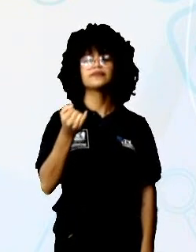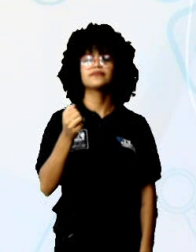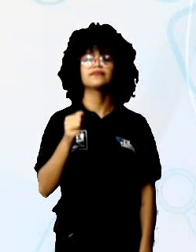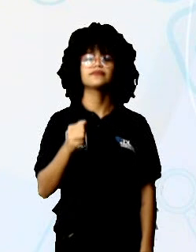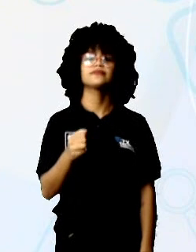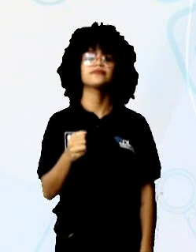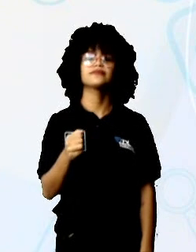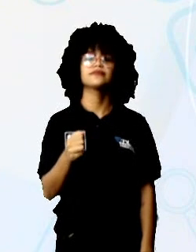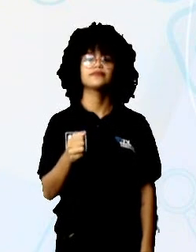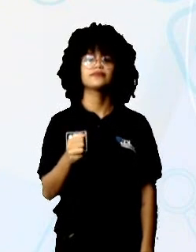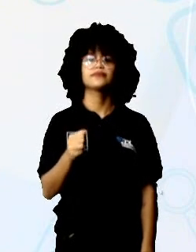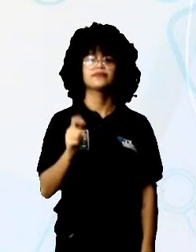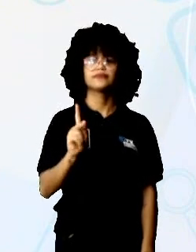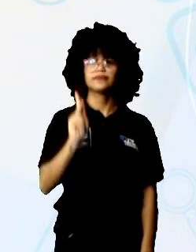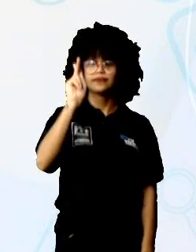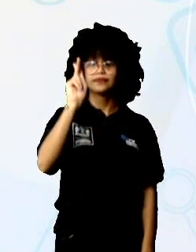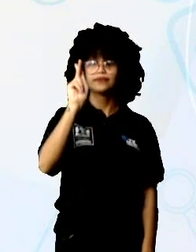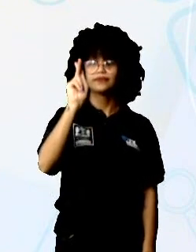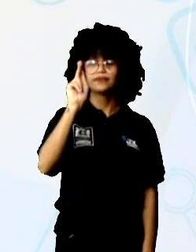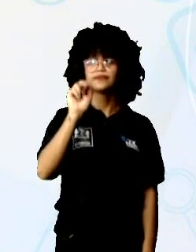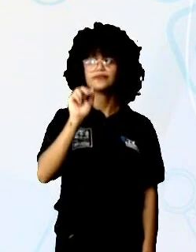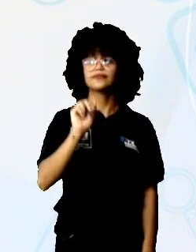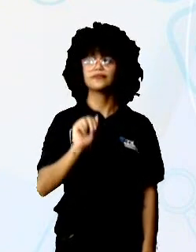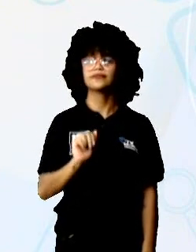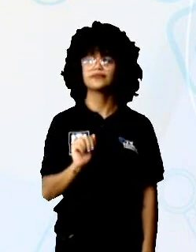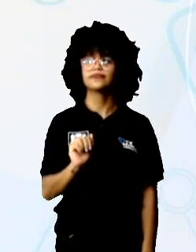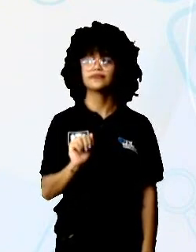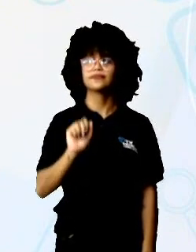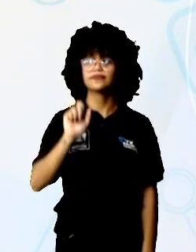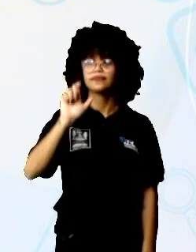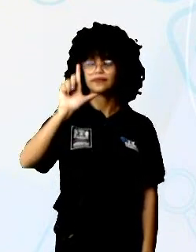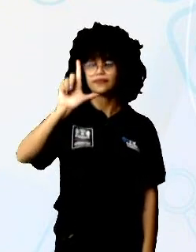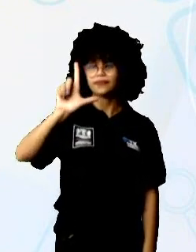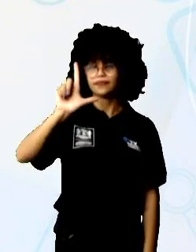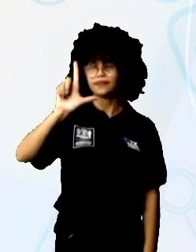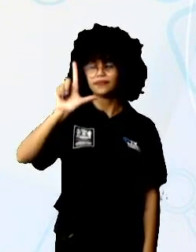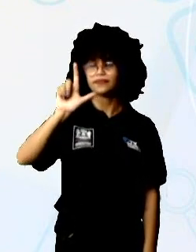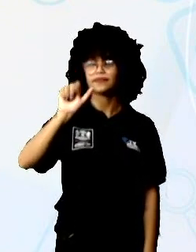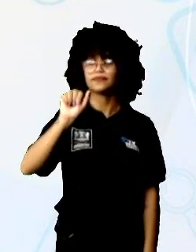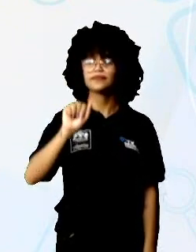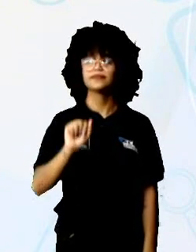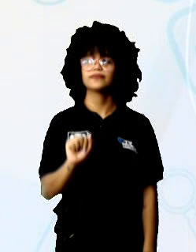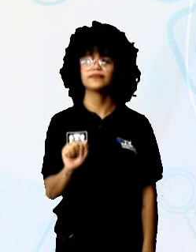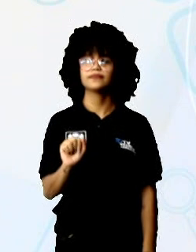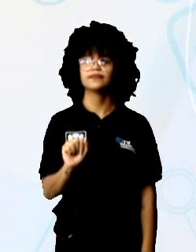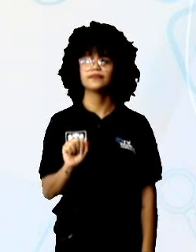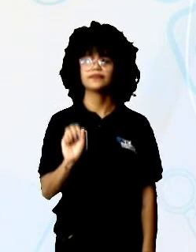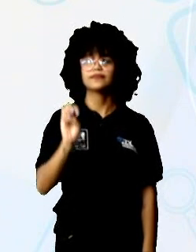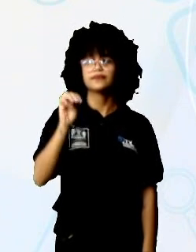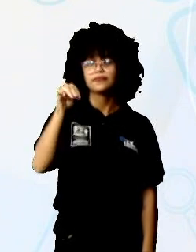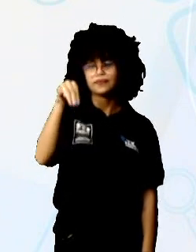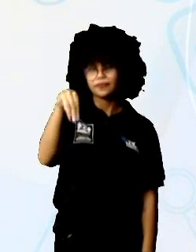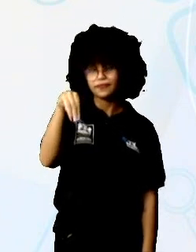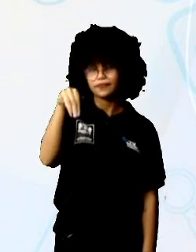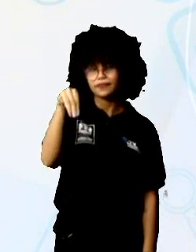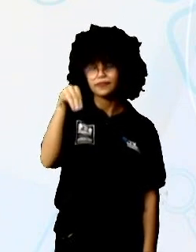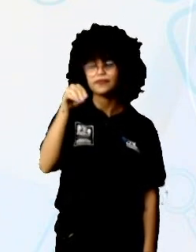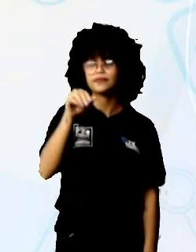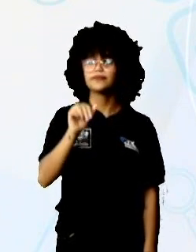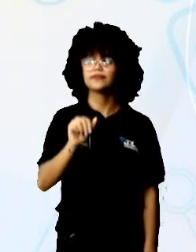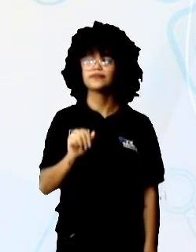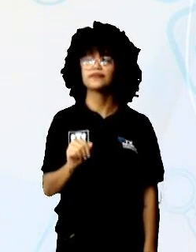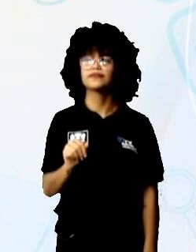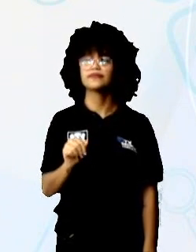J Oi Cá a l e